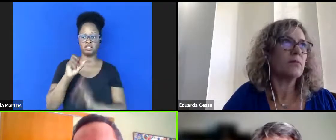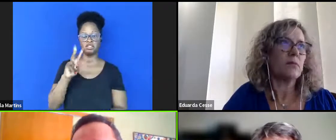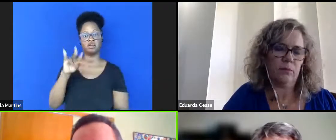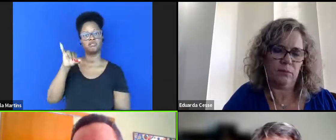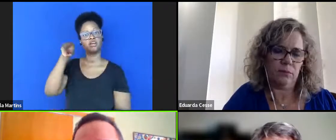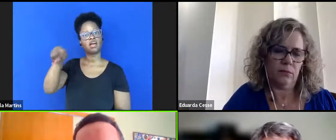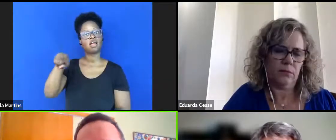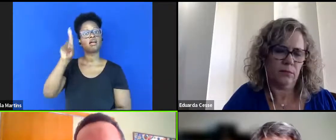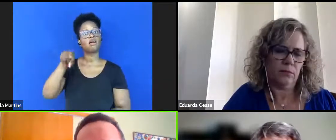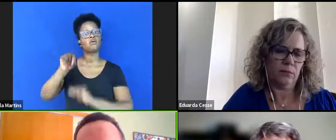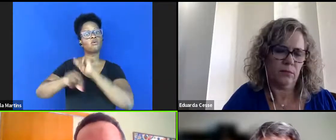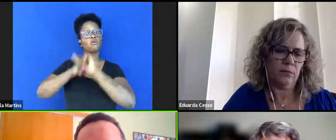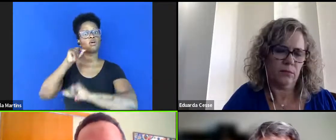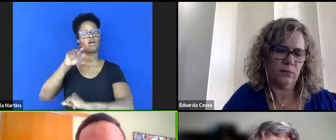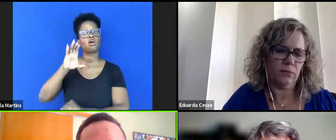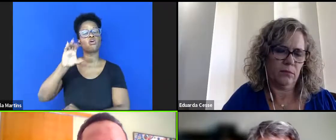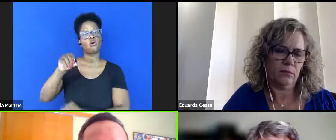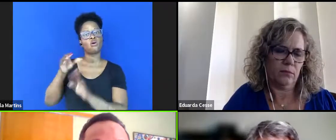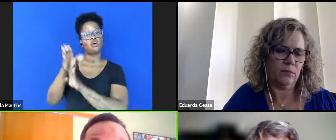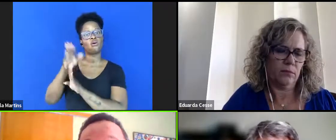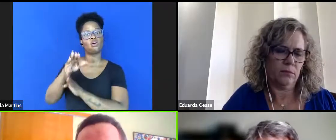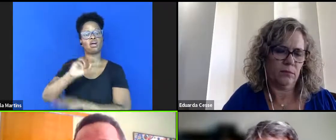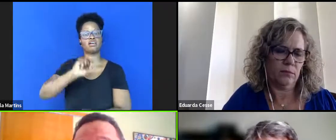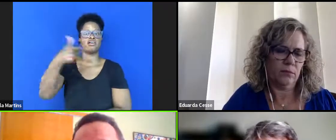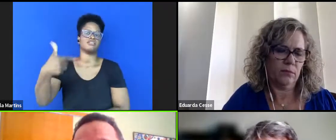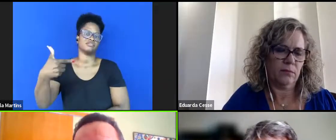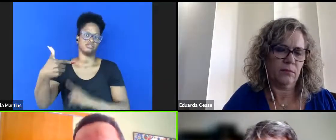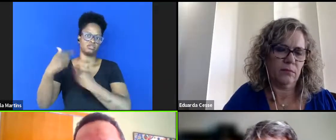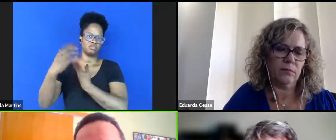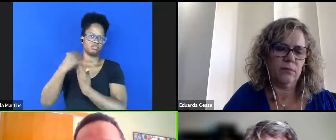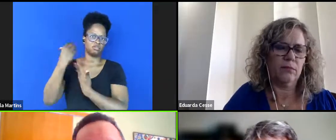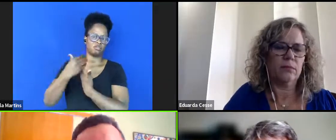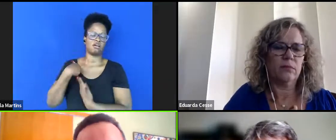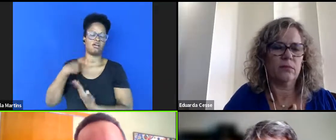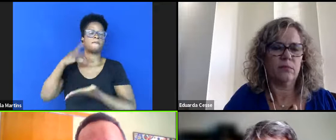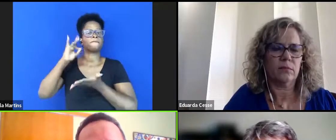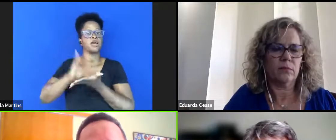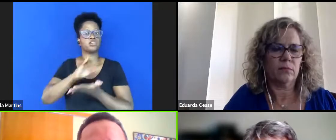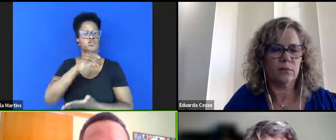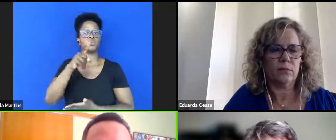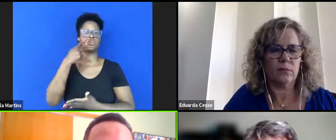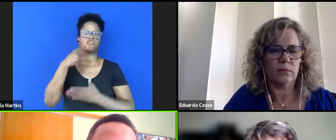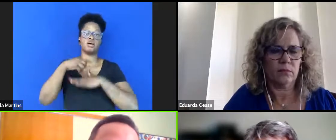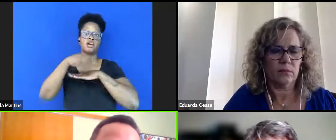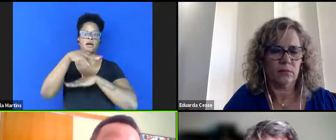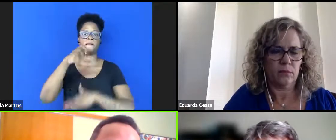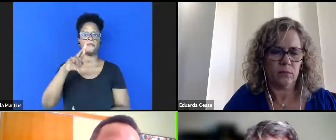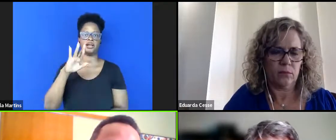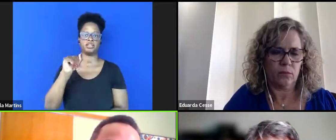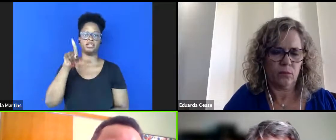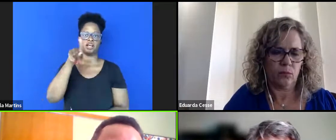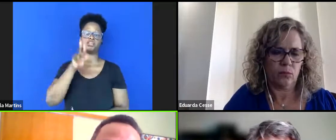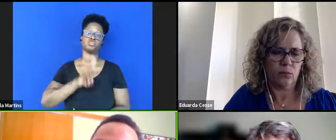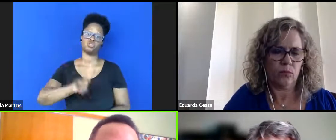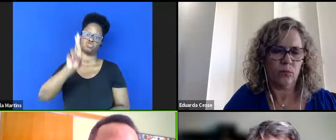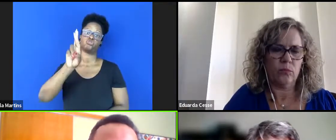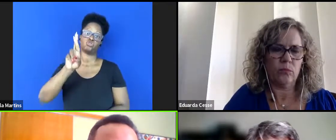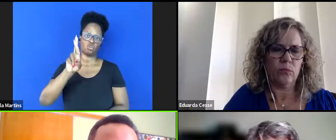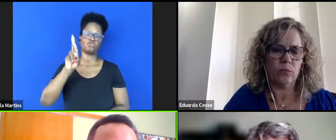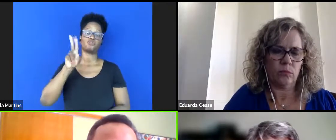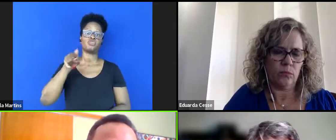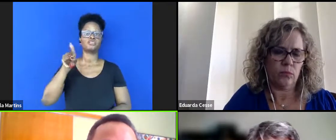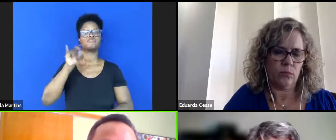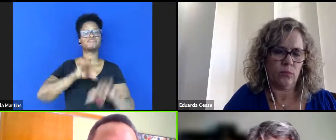como co-orientação, o Savino é o segundo orientador, e, de fato, o João já mencionou a Mariana Boroni, né, chefe do Laboratório de Bioinformática do INCA, que